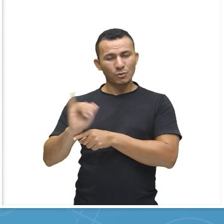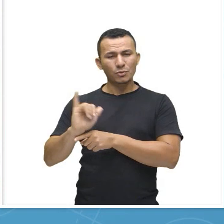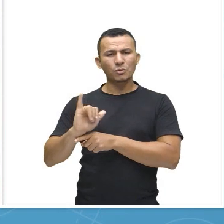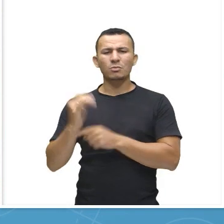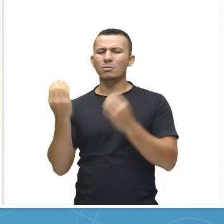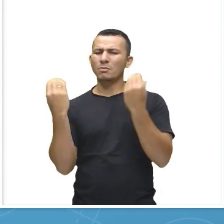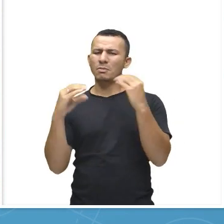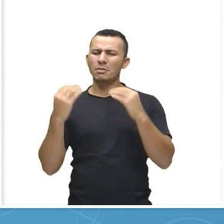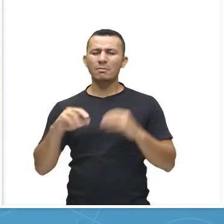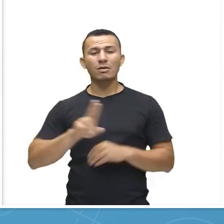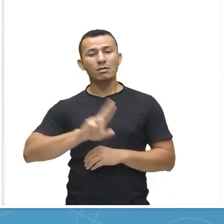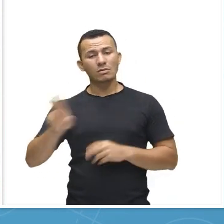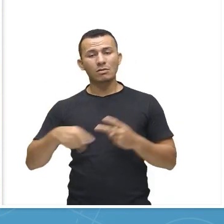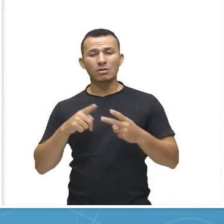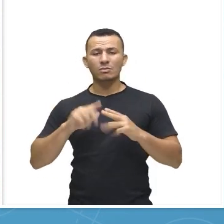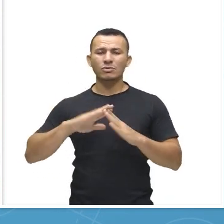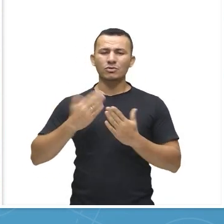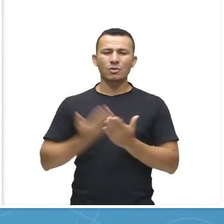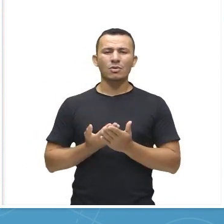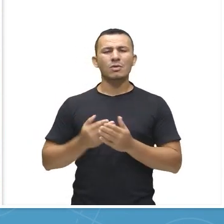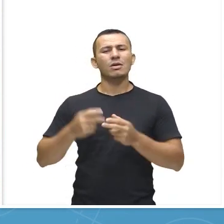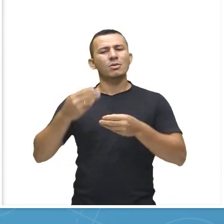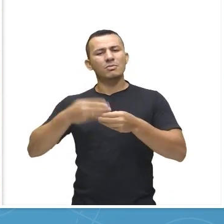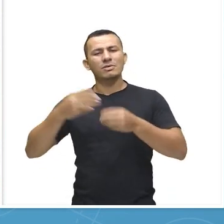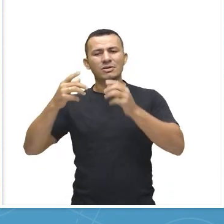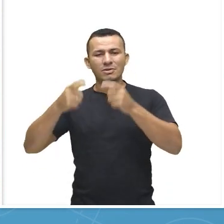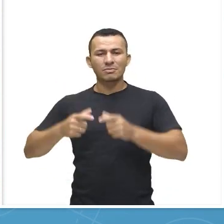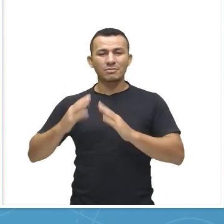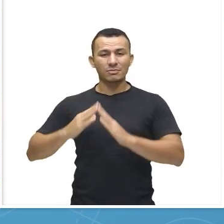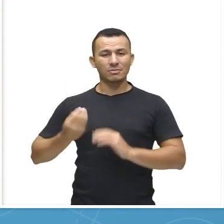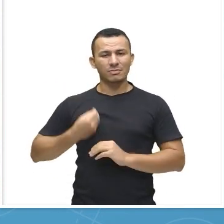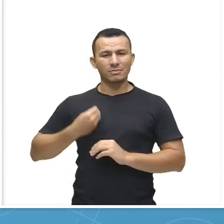seu nome, sua escola e seu município. Até daqui a pouco.